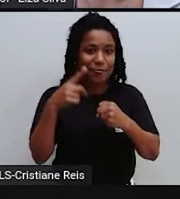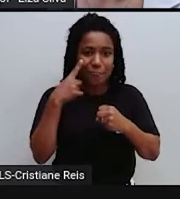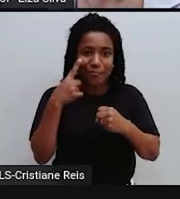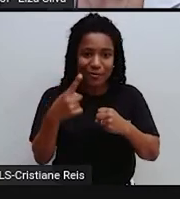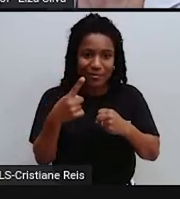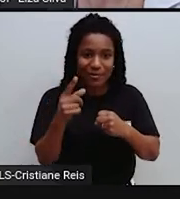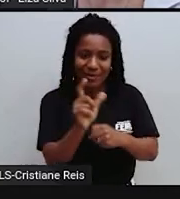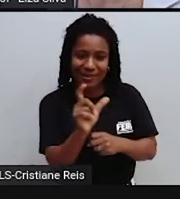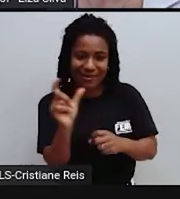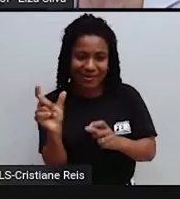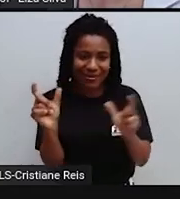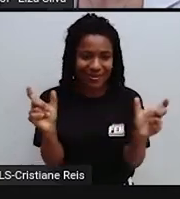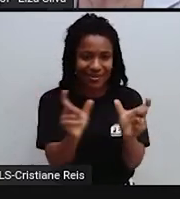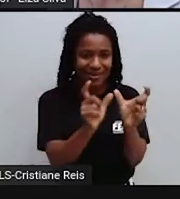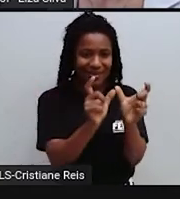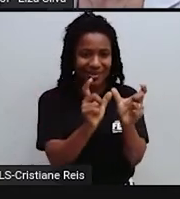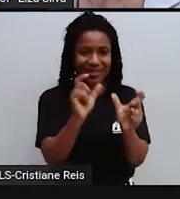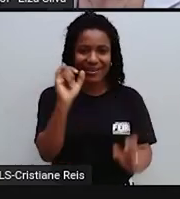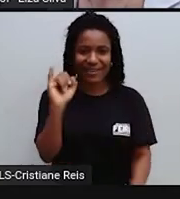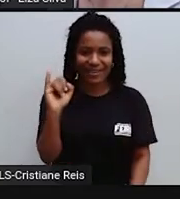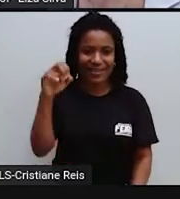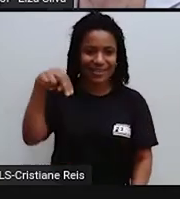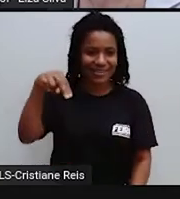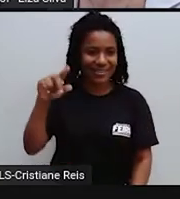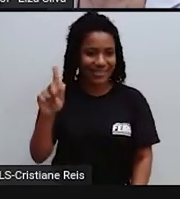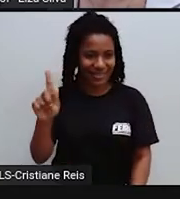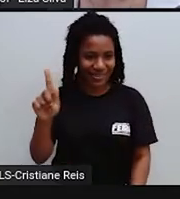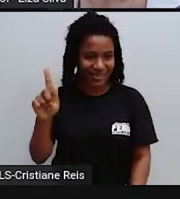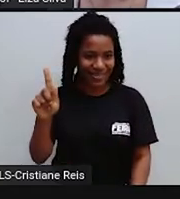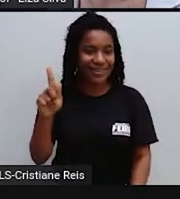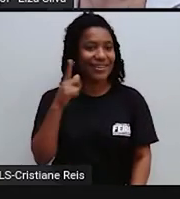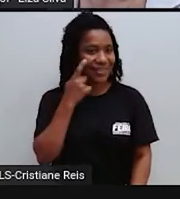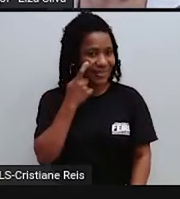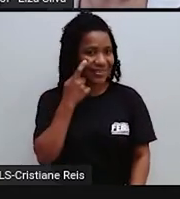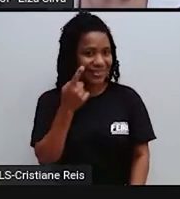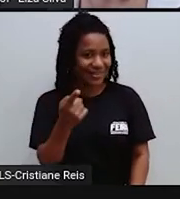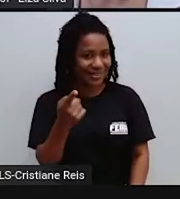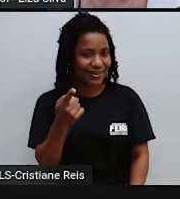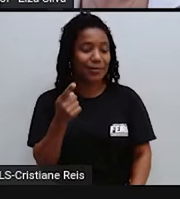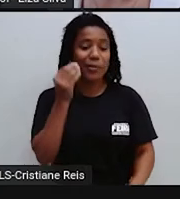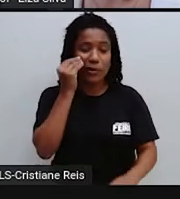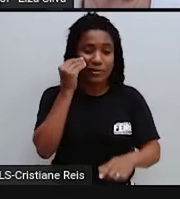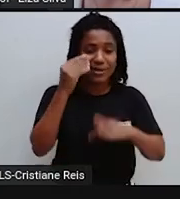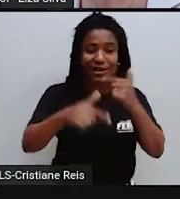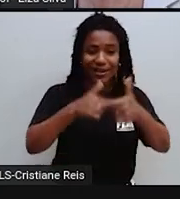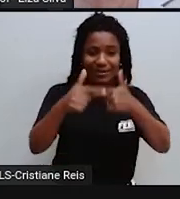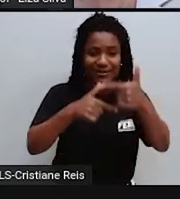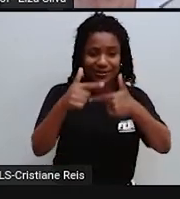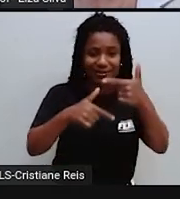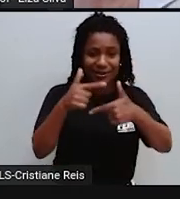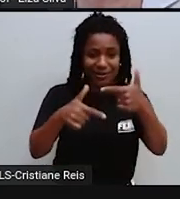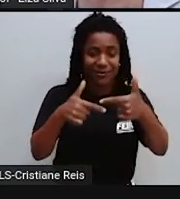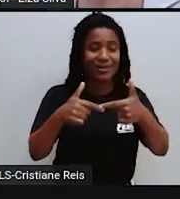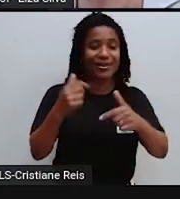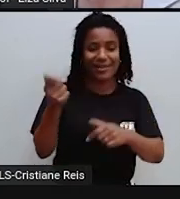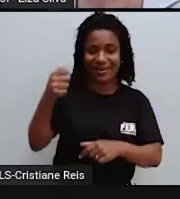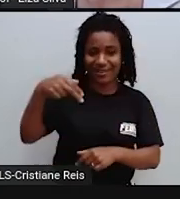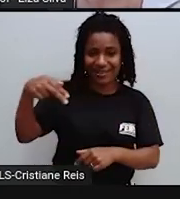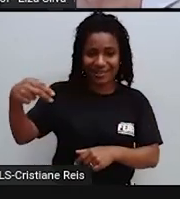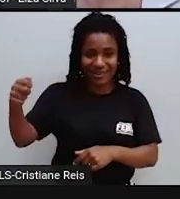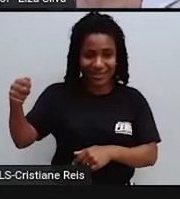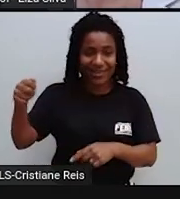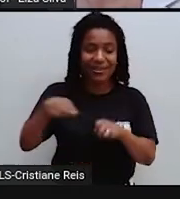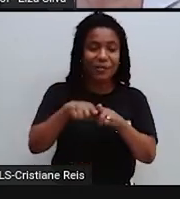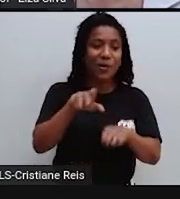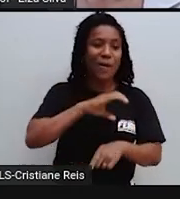ing, ing. Porque eles expressam as ações que Anna e os seus colegas